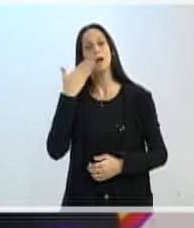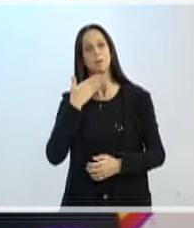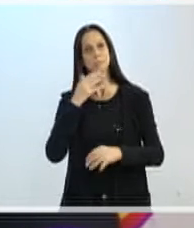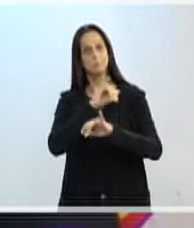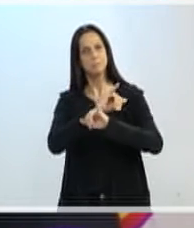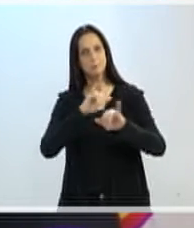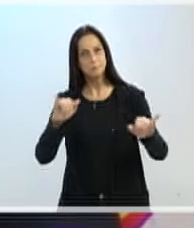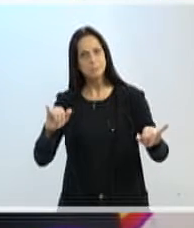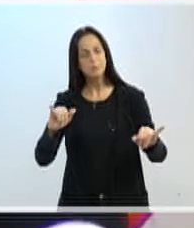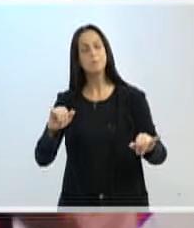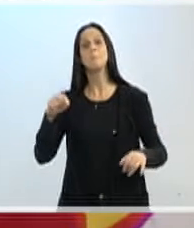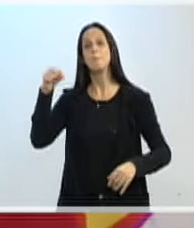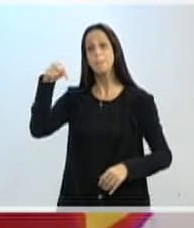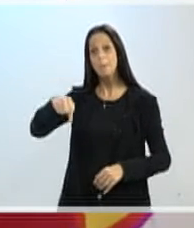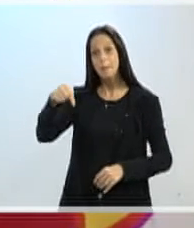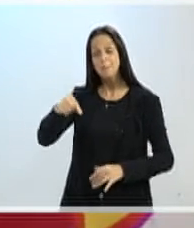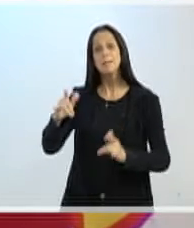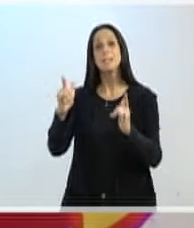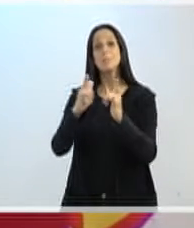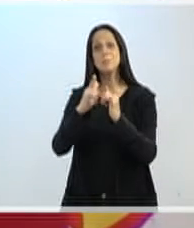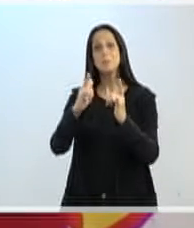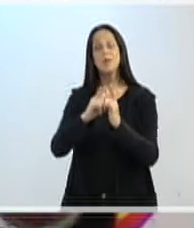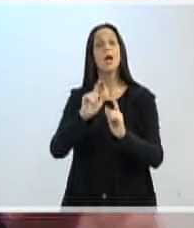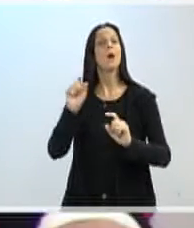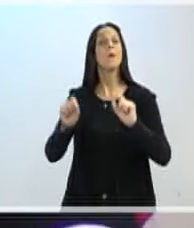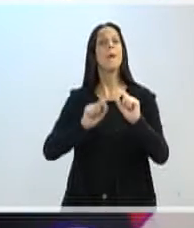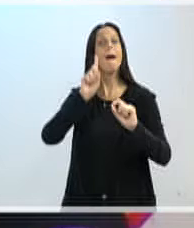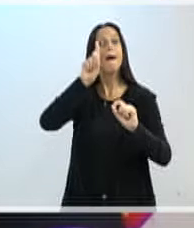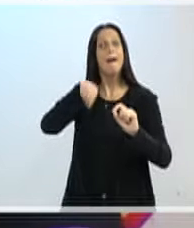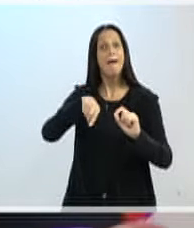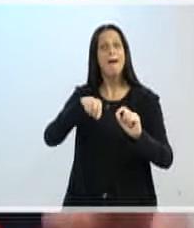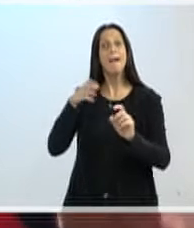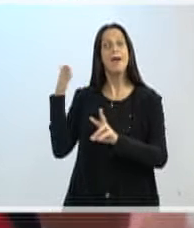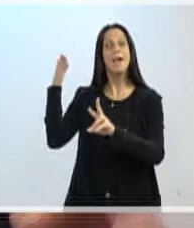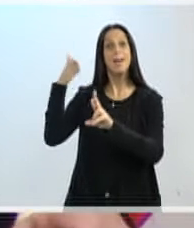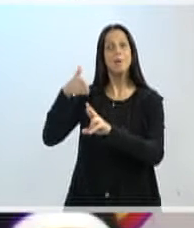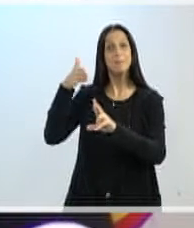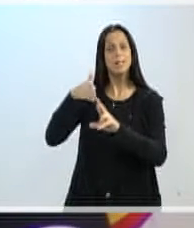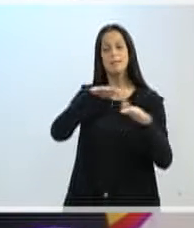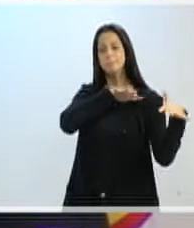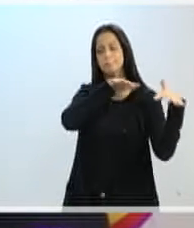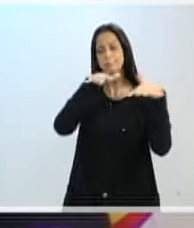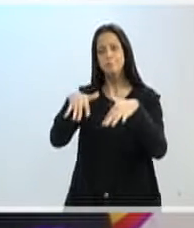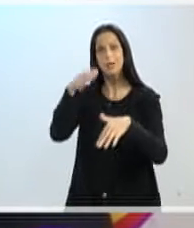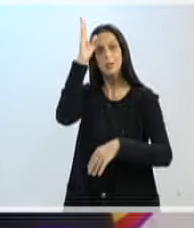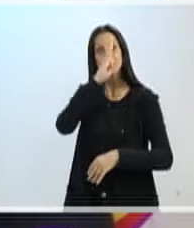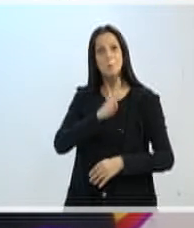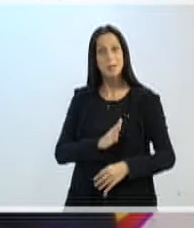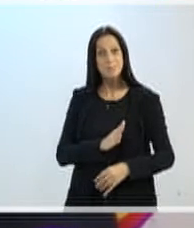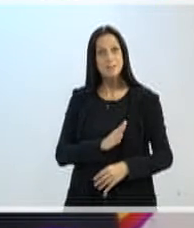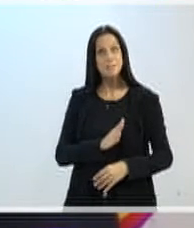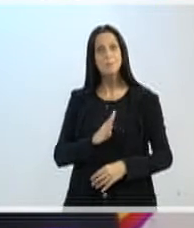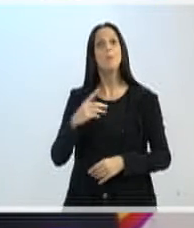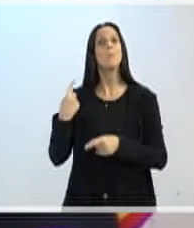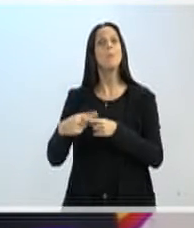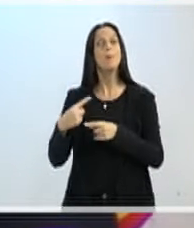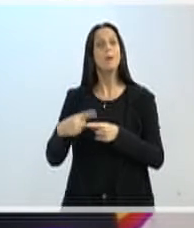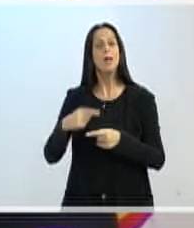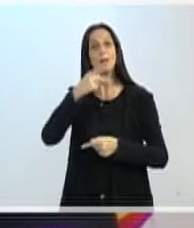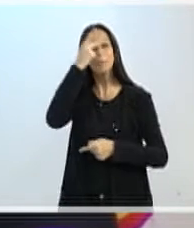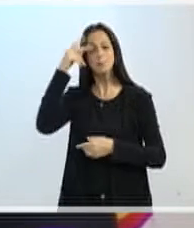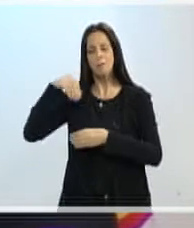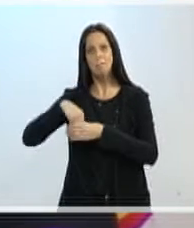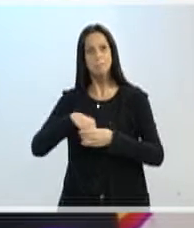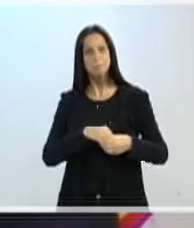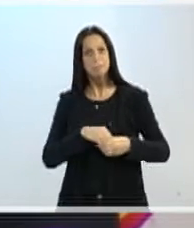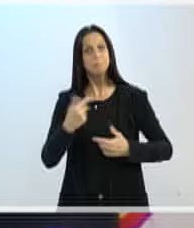a instituição é referência nacional em operações de transplantes de órgãos. A cidade